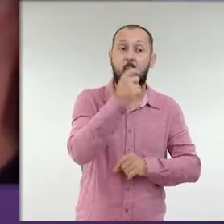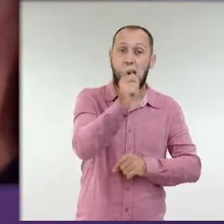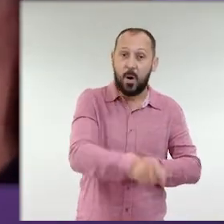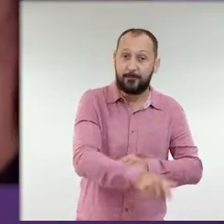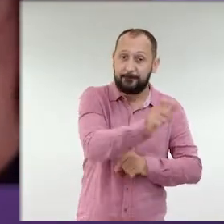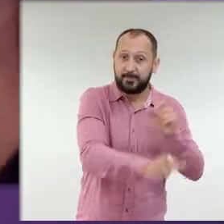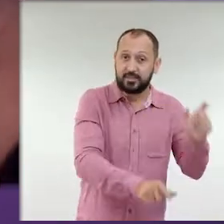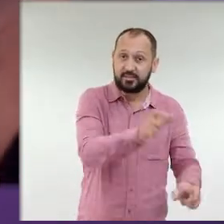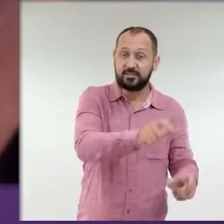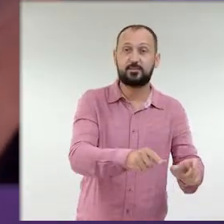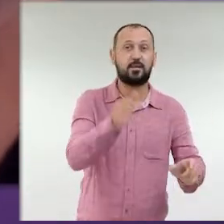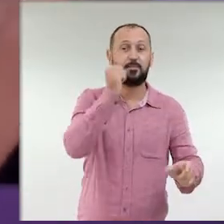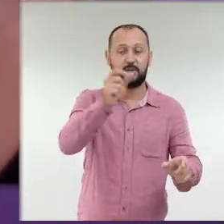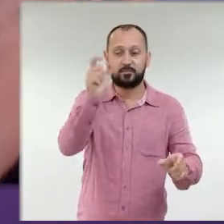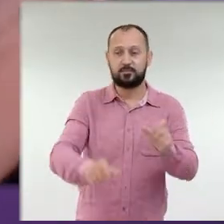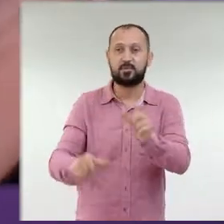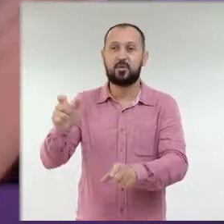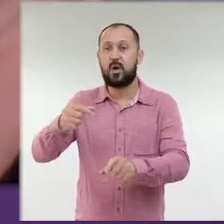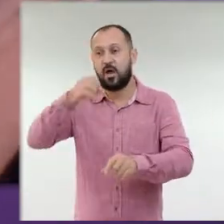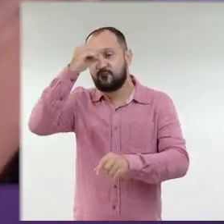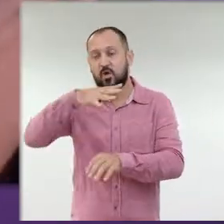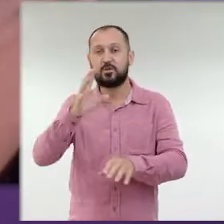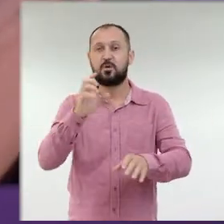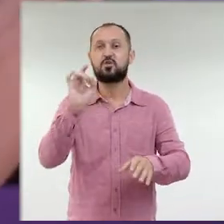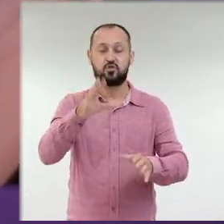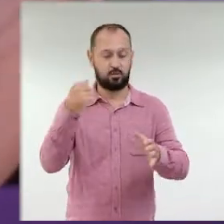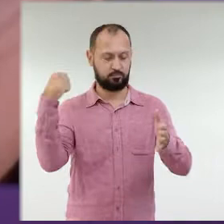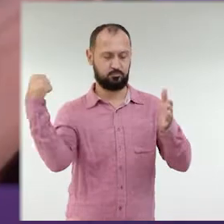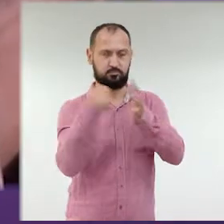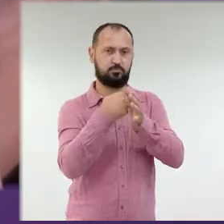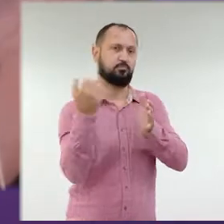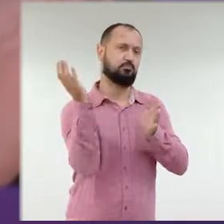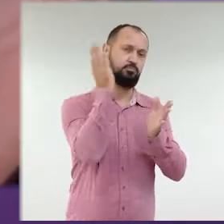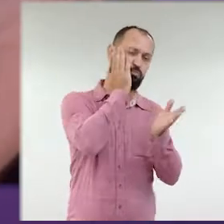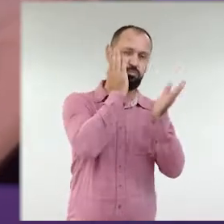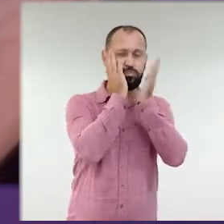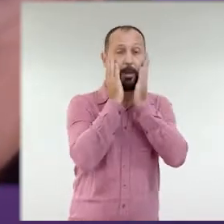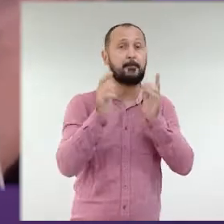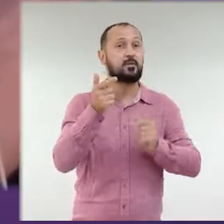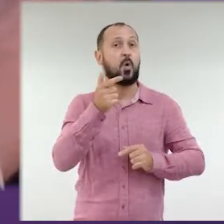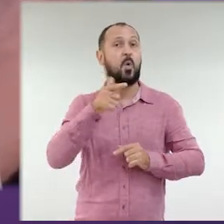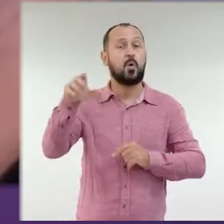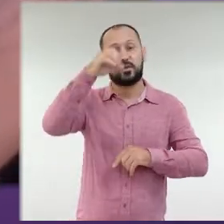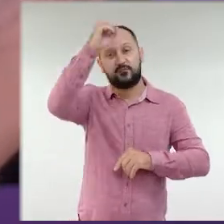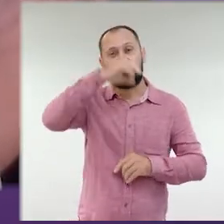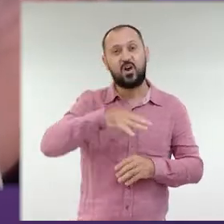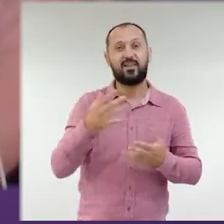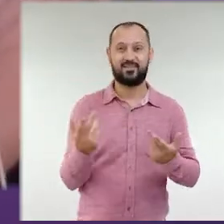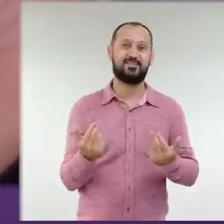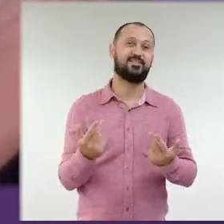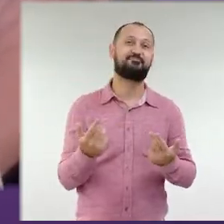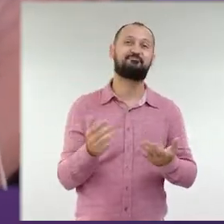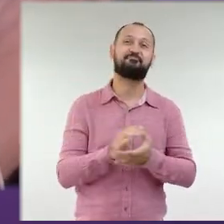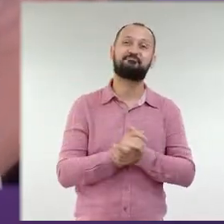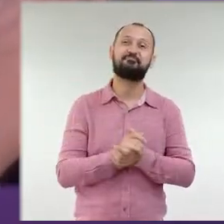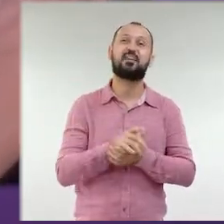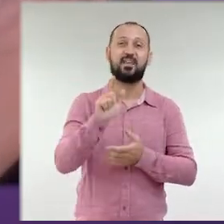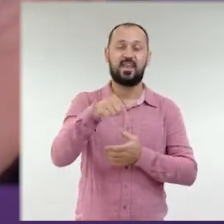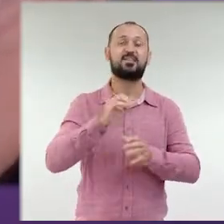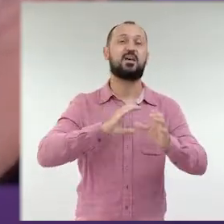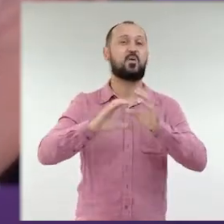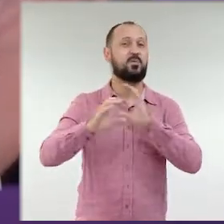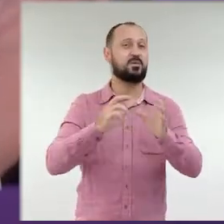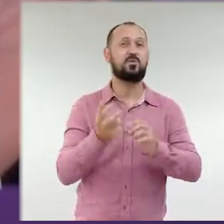meninos e meninas que a violência não é só a agressão, que existem outras formas de violência. E é esse tipo